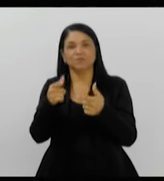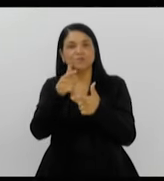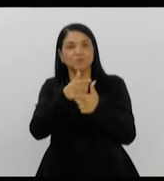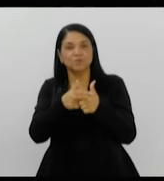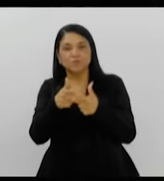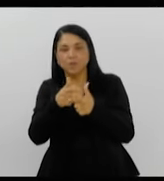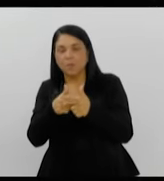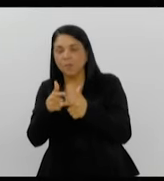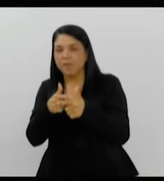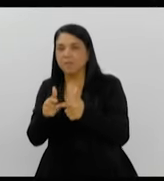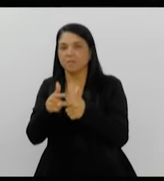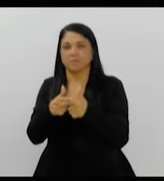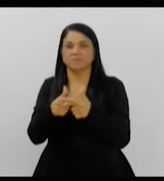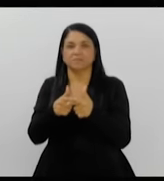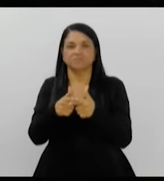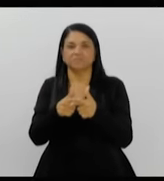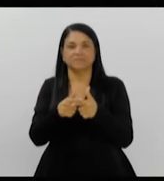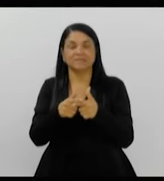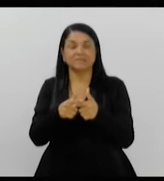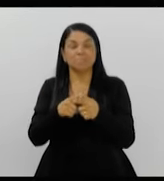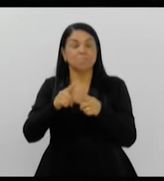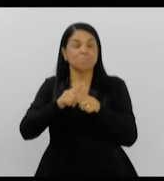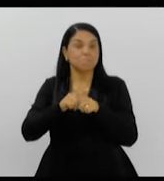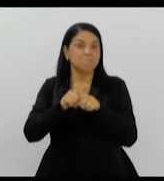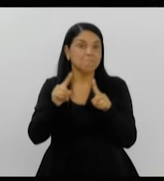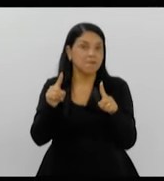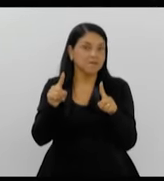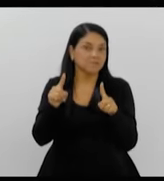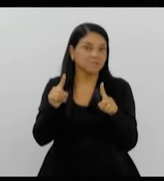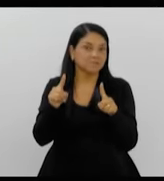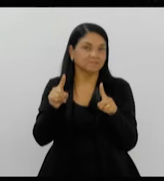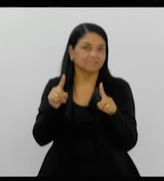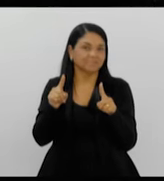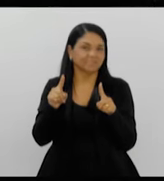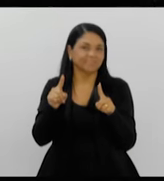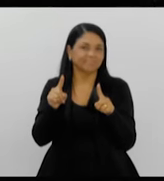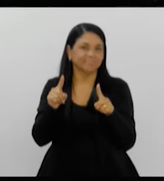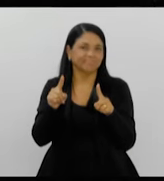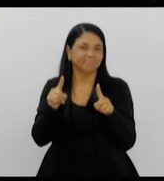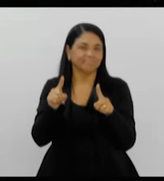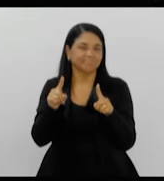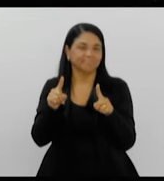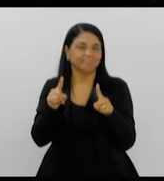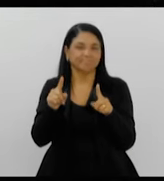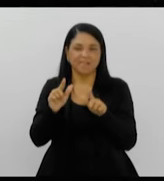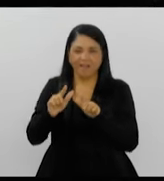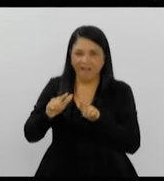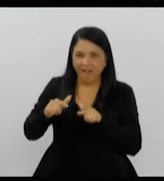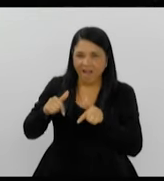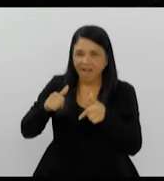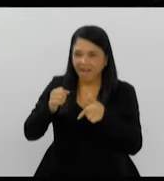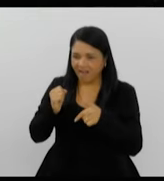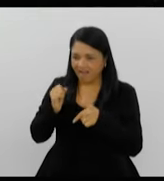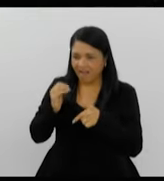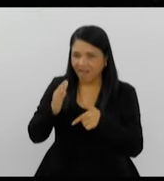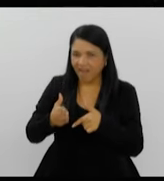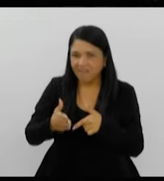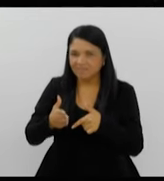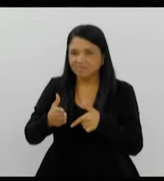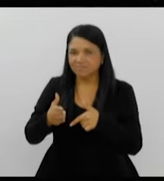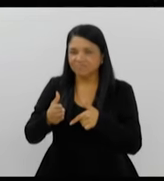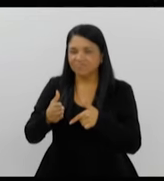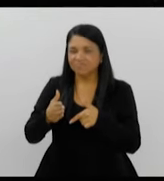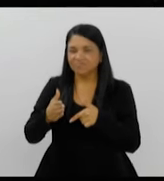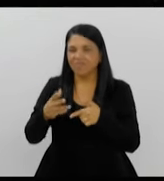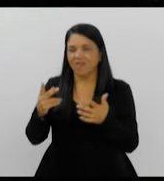questões mas sem jamais apelar para qualquer ato que fira